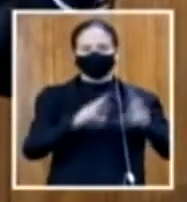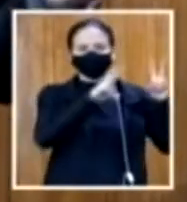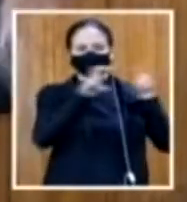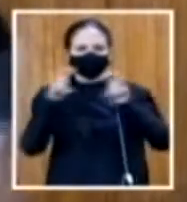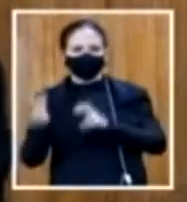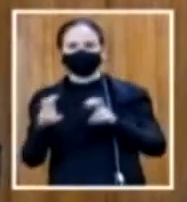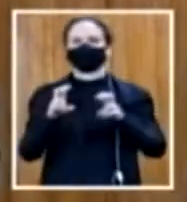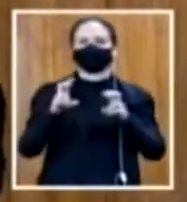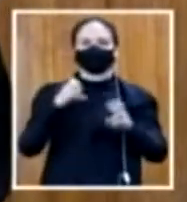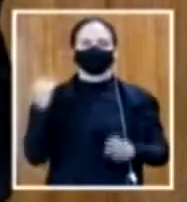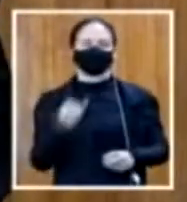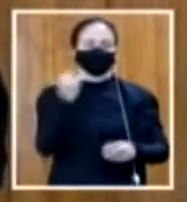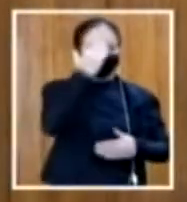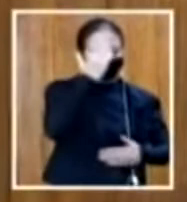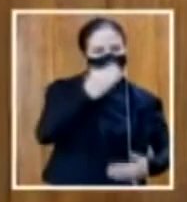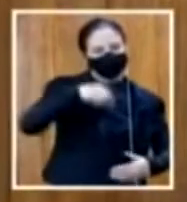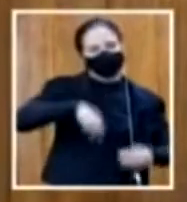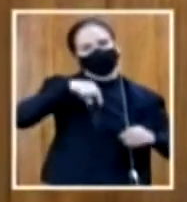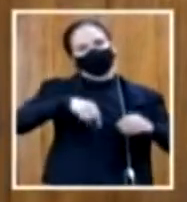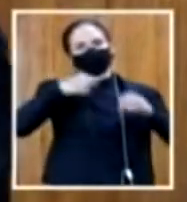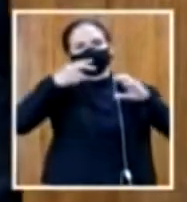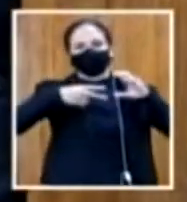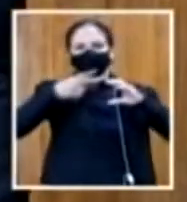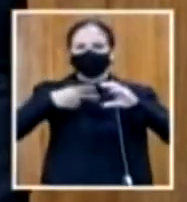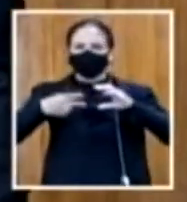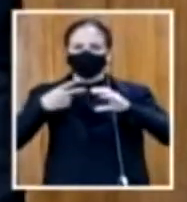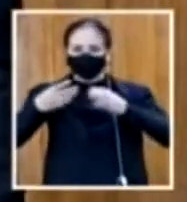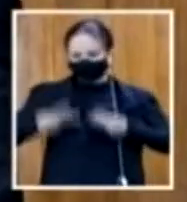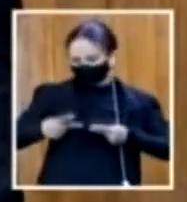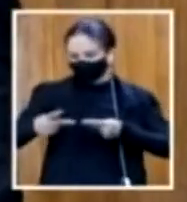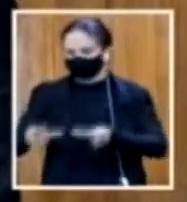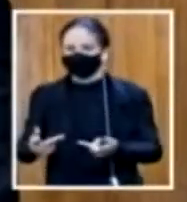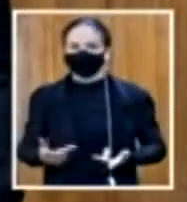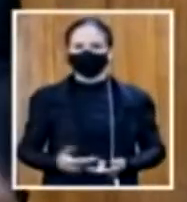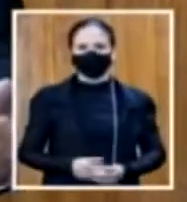Eu quero agradecer essa casa pelo convite que me foi feito para